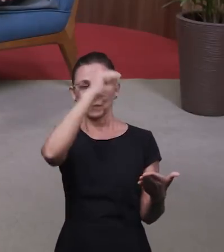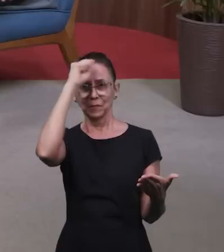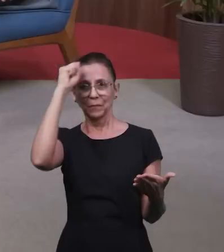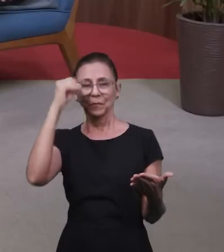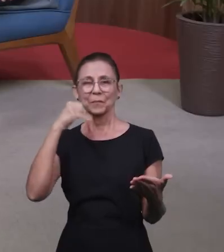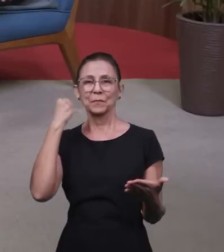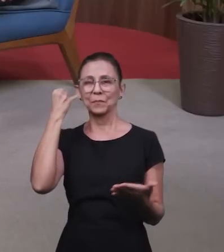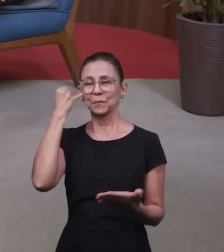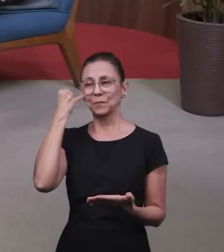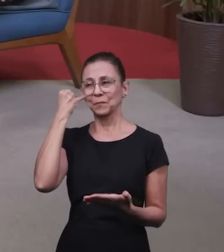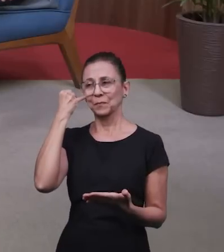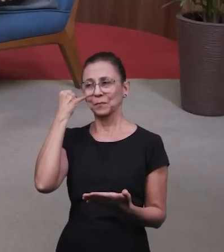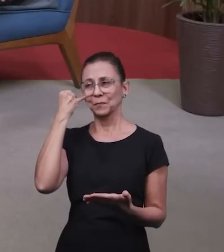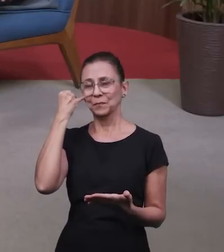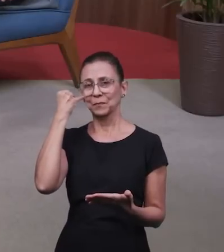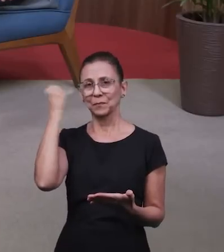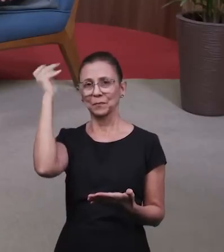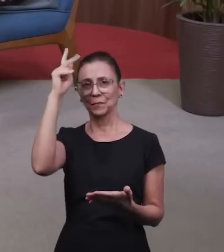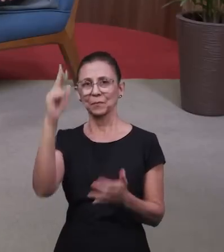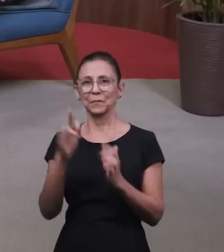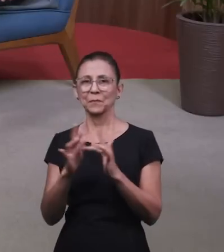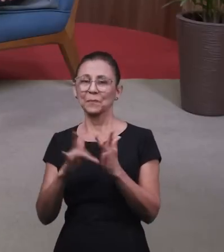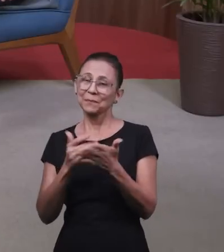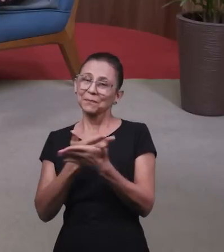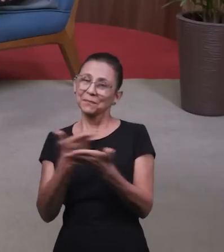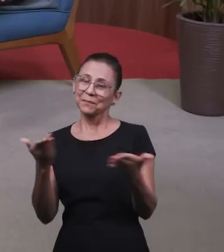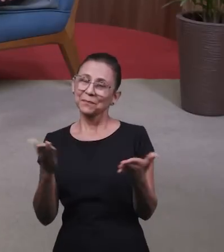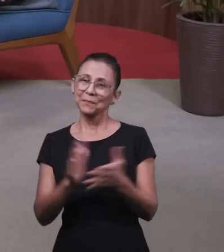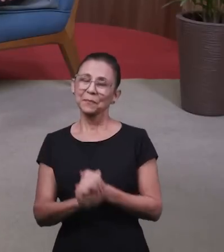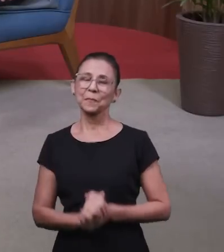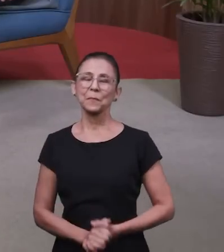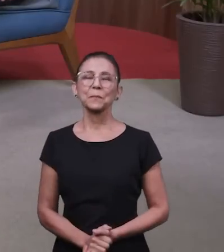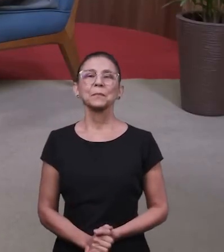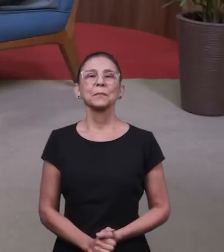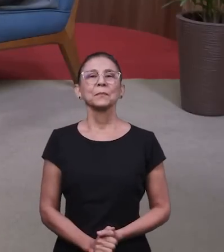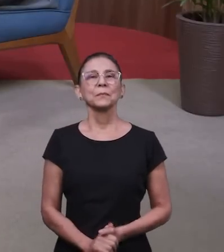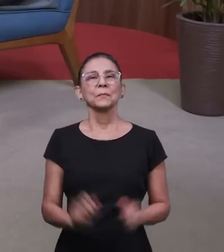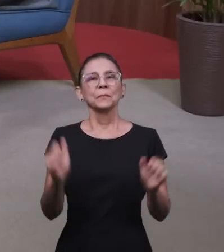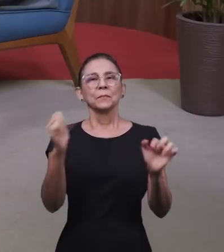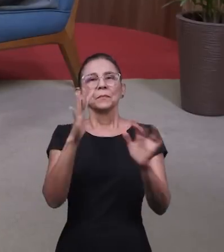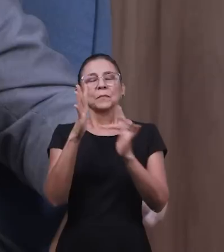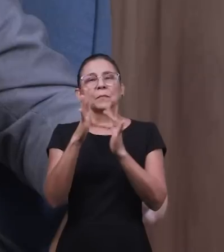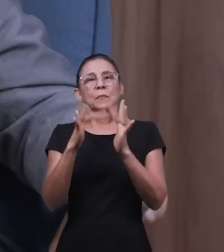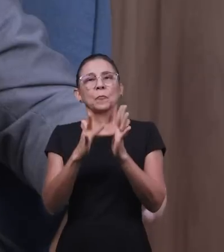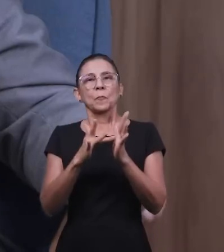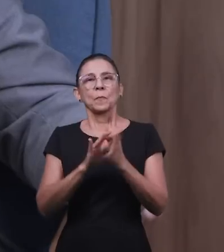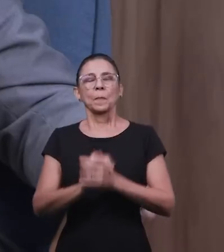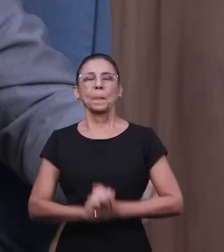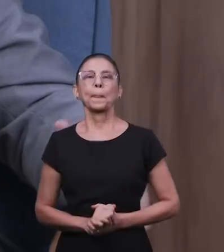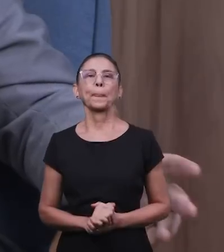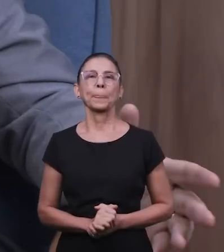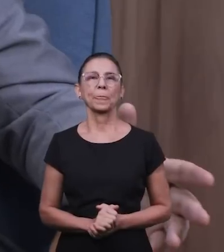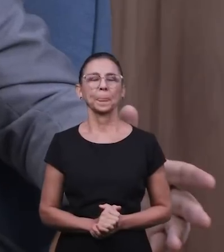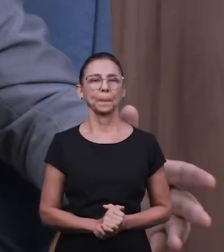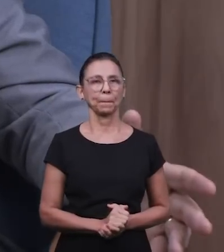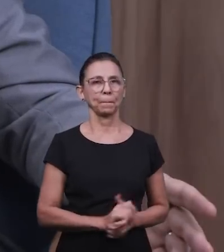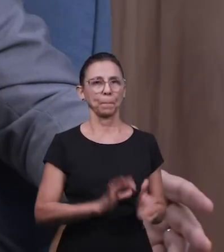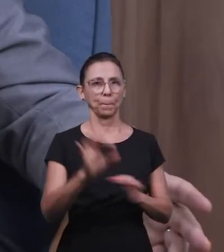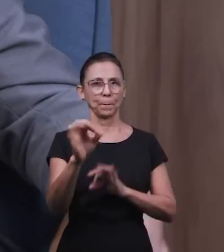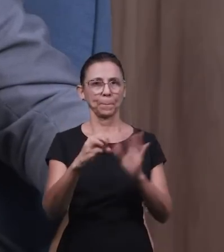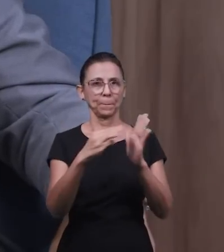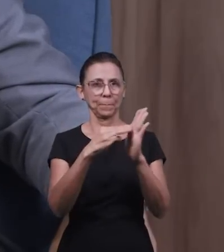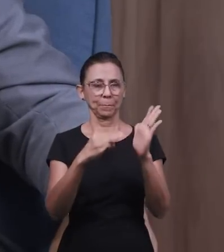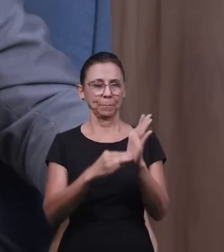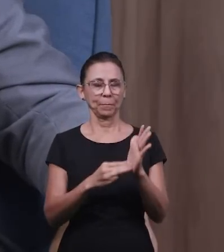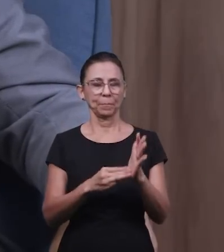Senhor Sérgio, Pai do Senhor Josias, Pai do Senhor a todos queridos. Glória a Jesus. Na última edição do